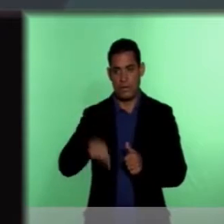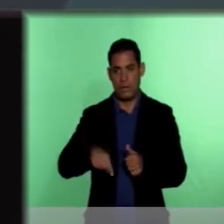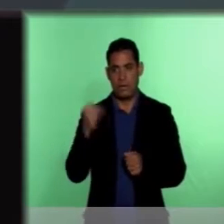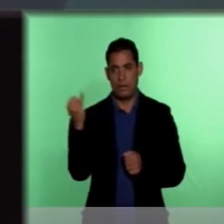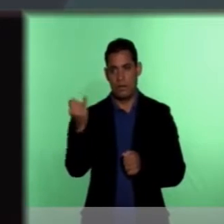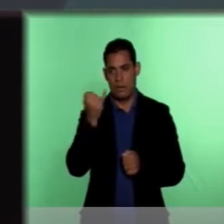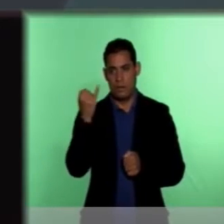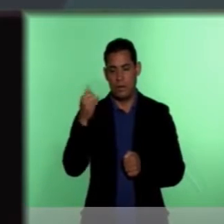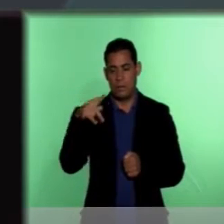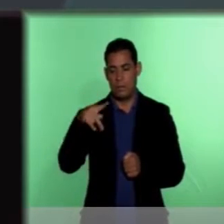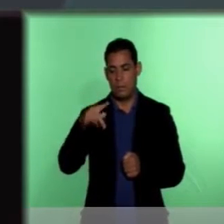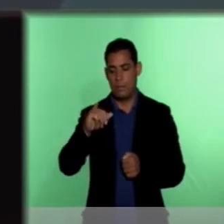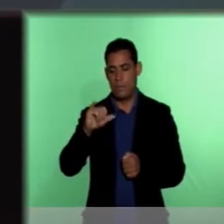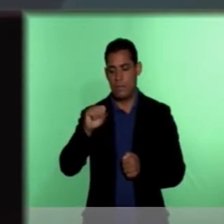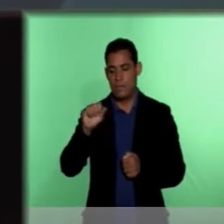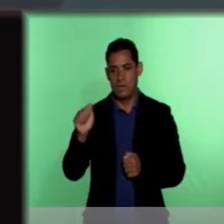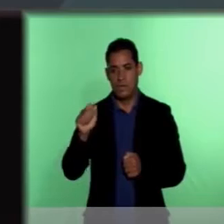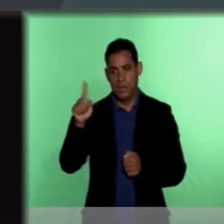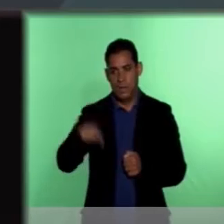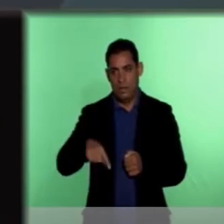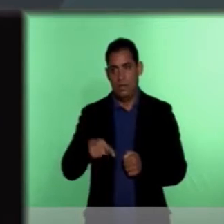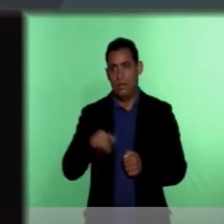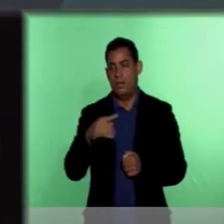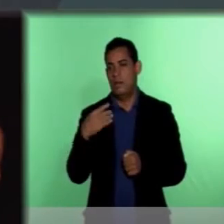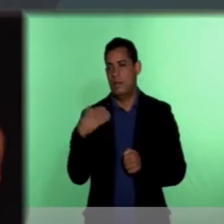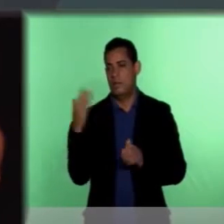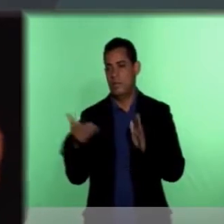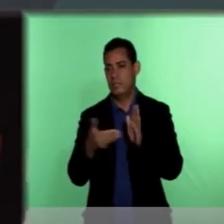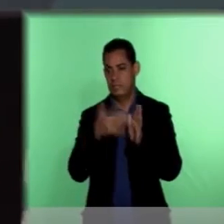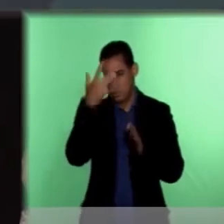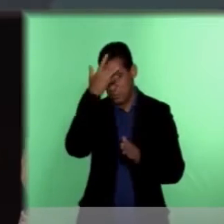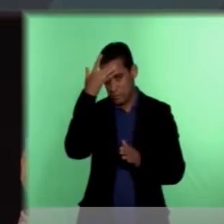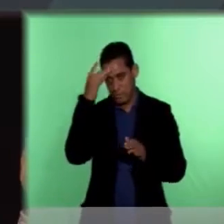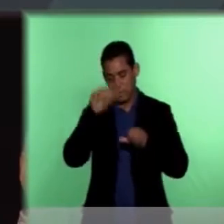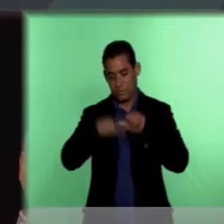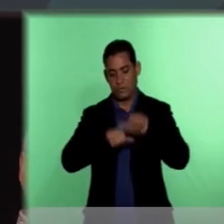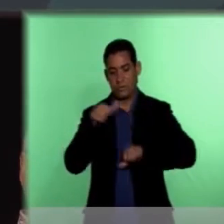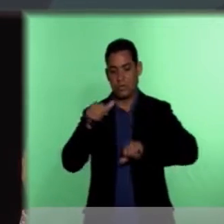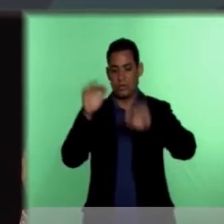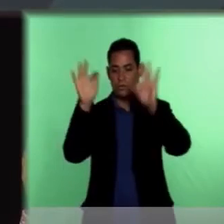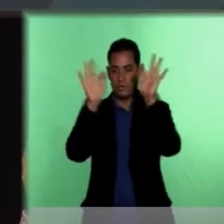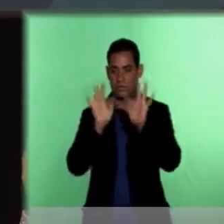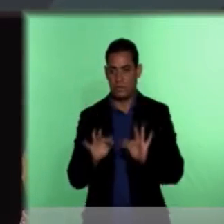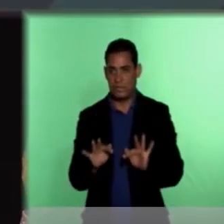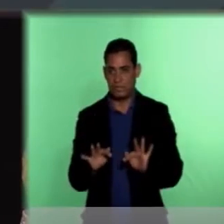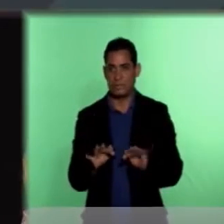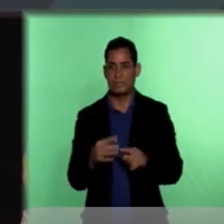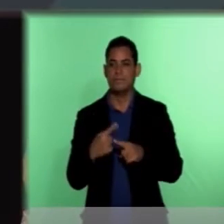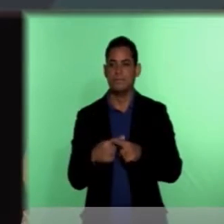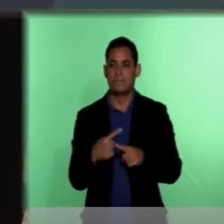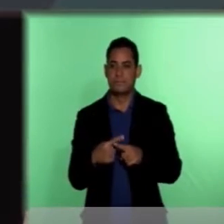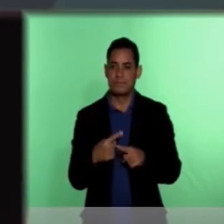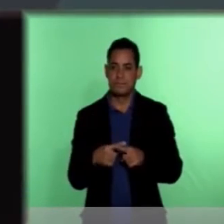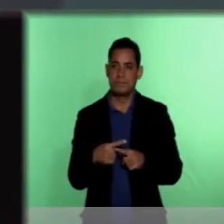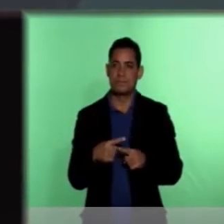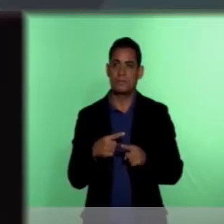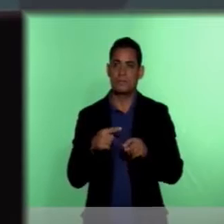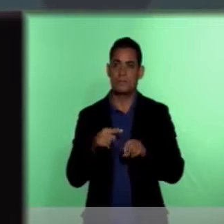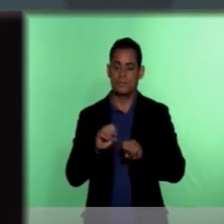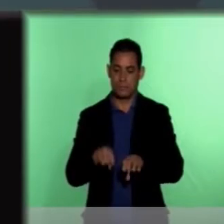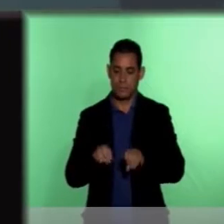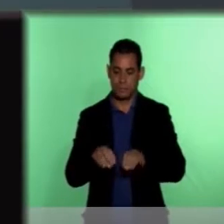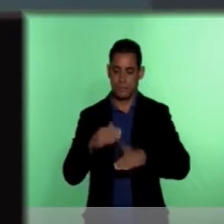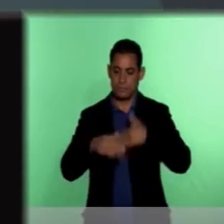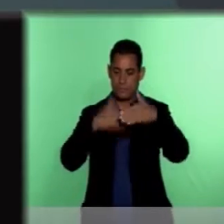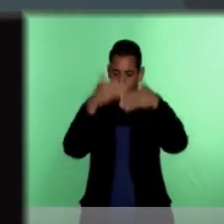bem no PISA é garantir, de fato, estudantes que sejam felizes. Jovens que sejam felizes no seu processo de escolarização.